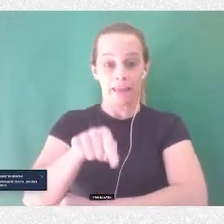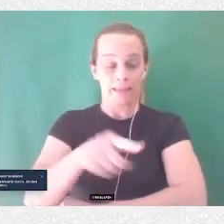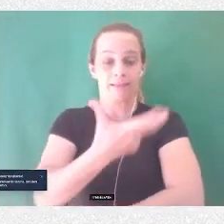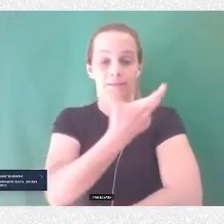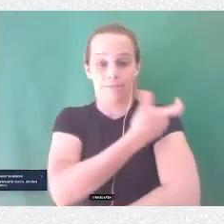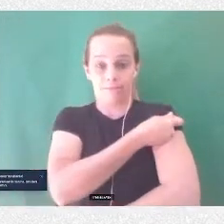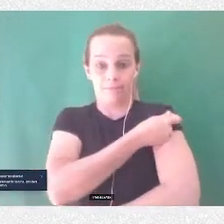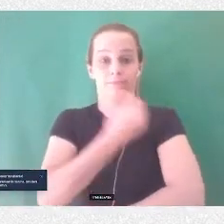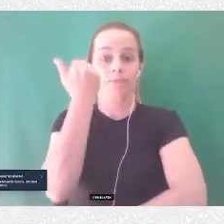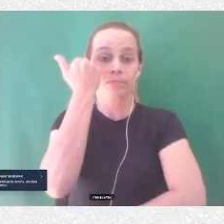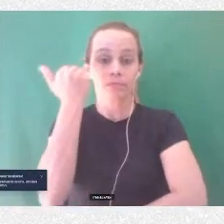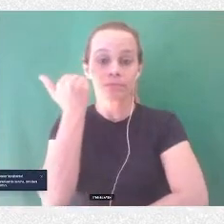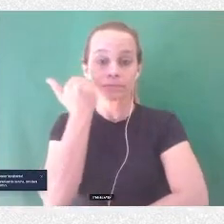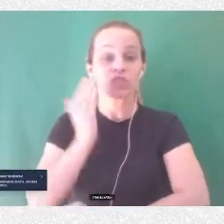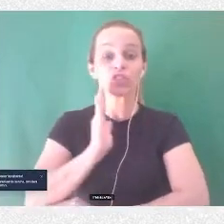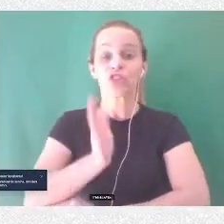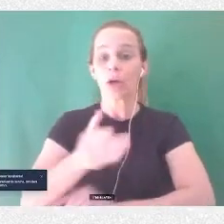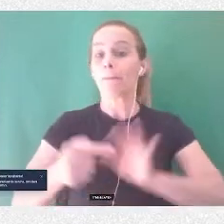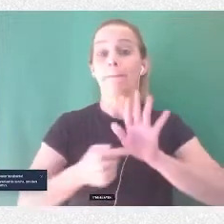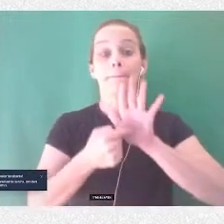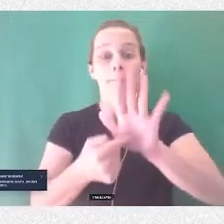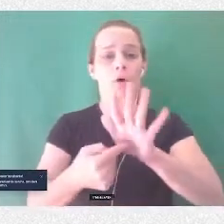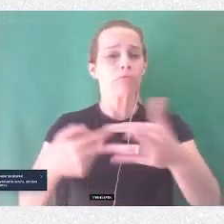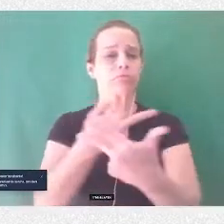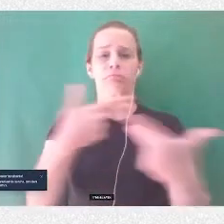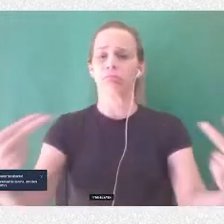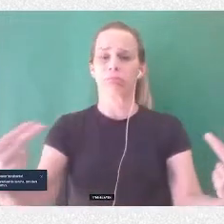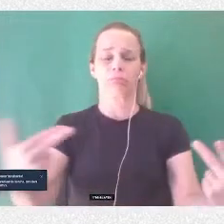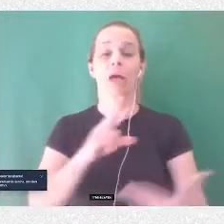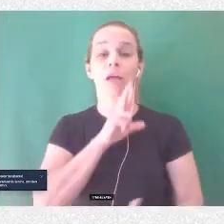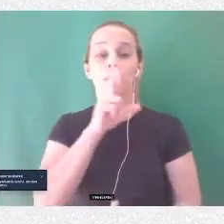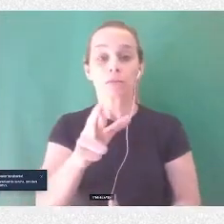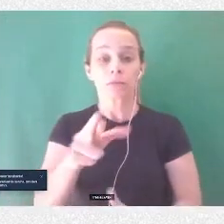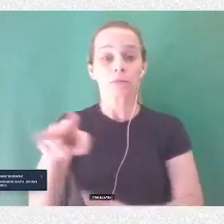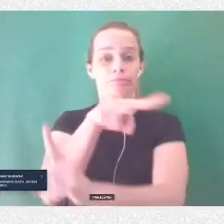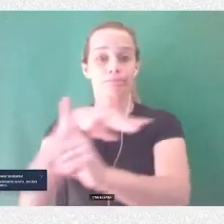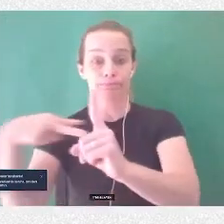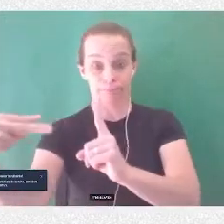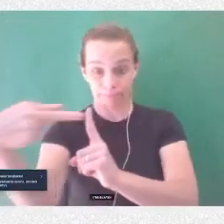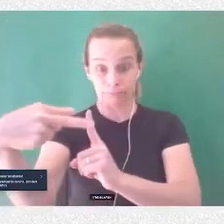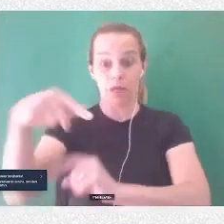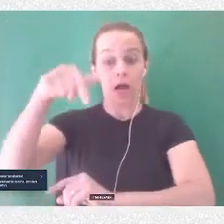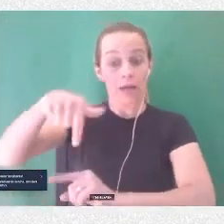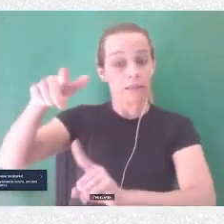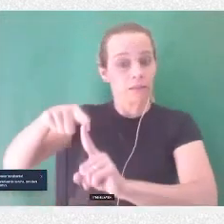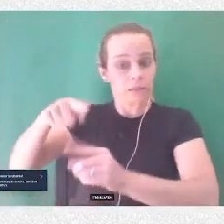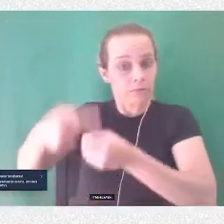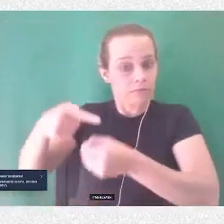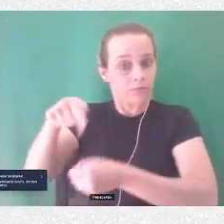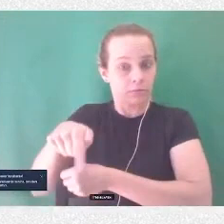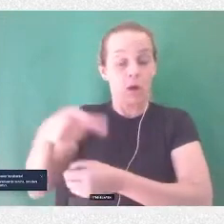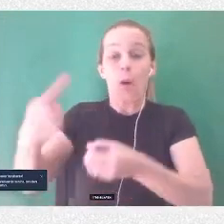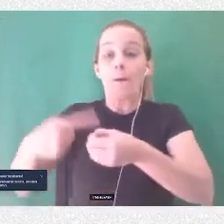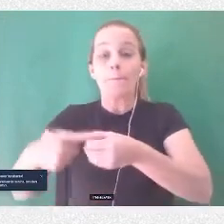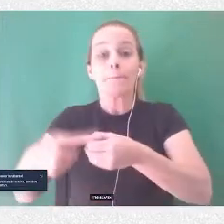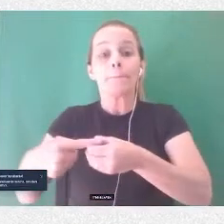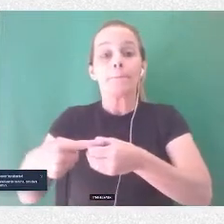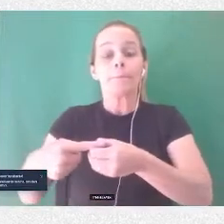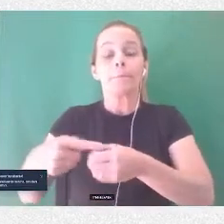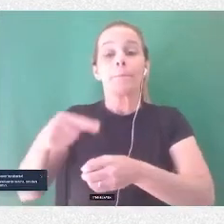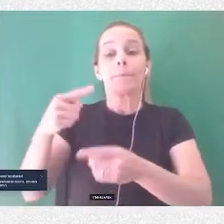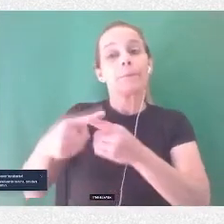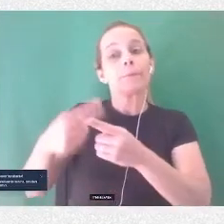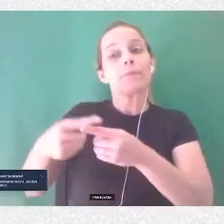adolescentes, inclusive, já têm demonstrado diversos resultados do ponto de vista epidemiológico aqui no município de Toledo, porque observamos nas últimas